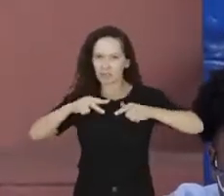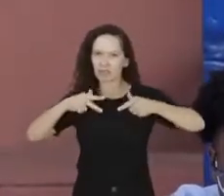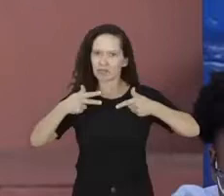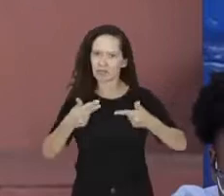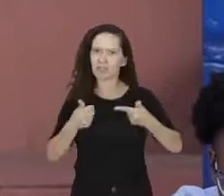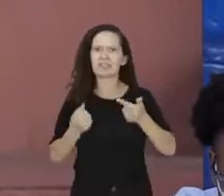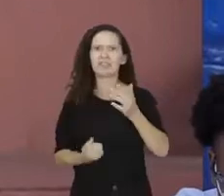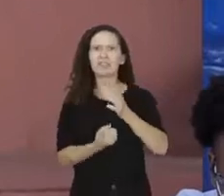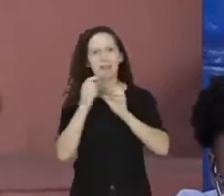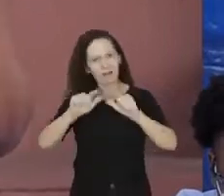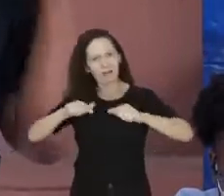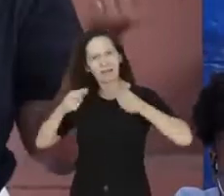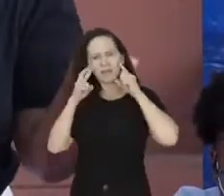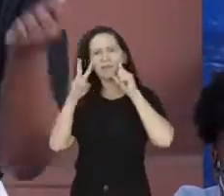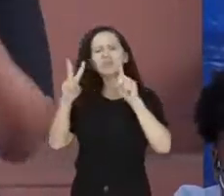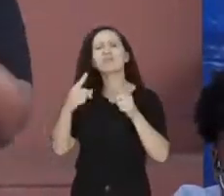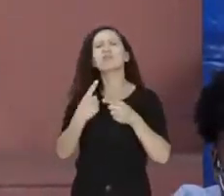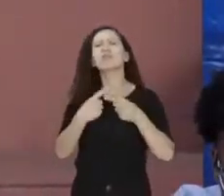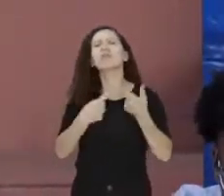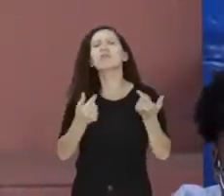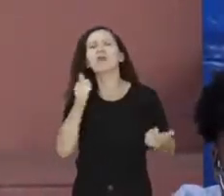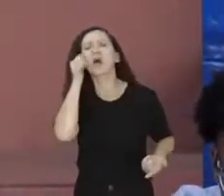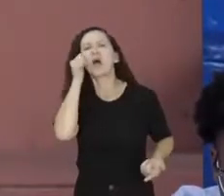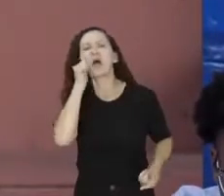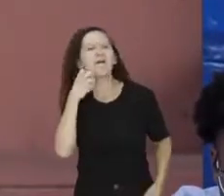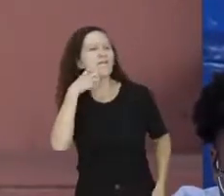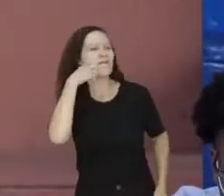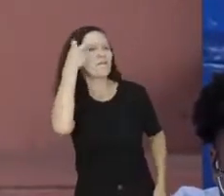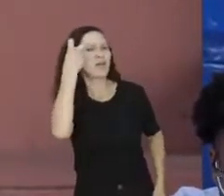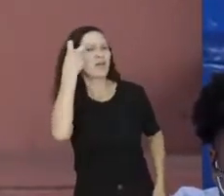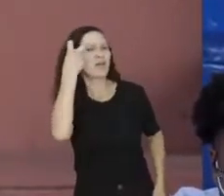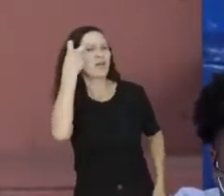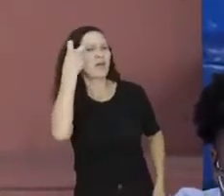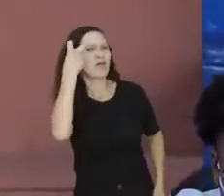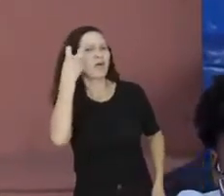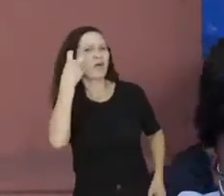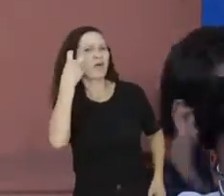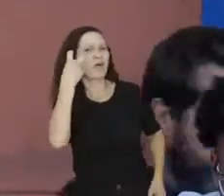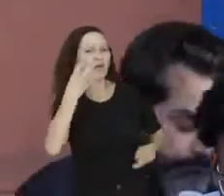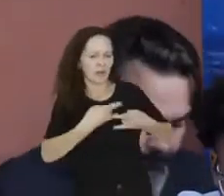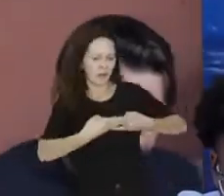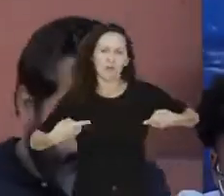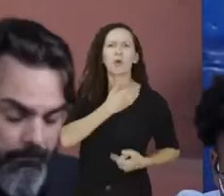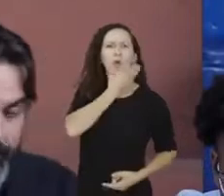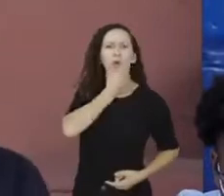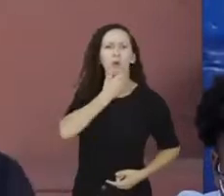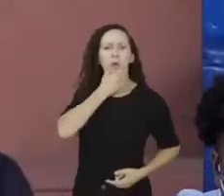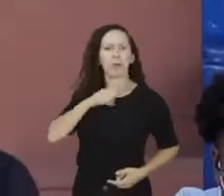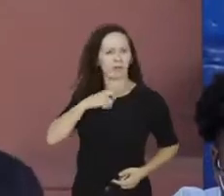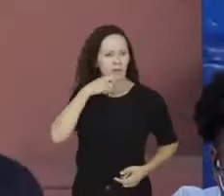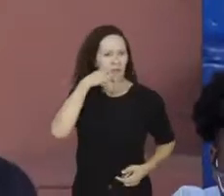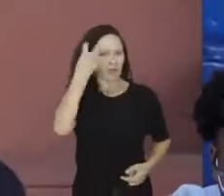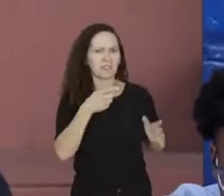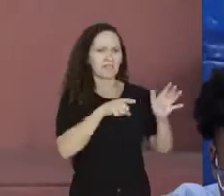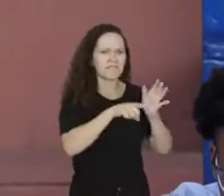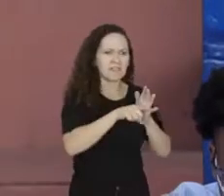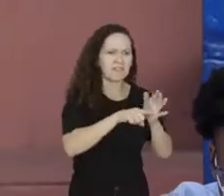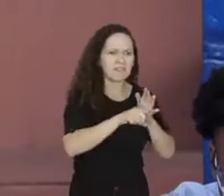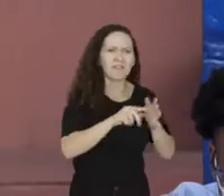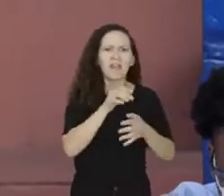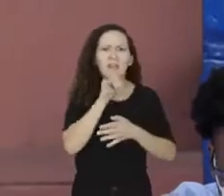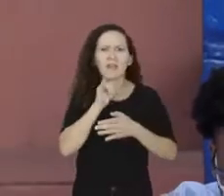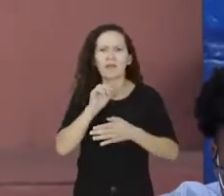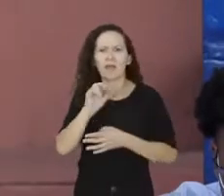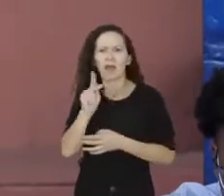Por que uma mulher tem vergonha de pegar um absorvente? Por que um homem tem vergonha de fazer um teste rápido de HIV, né? A gente vê muito